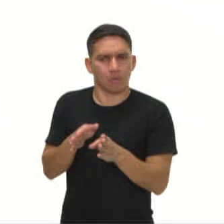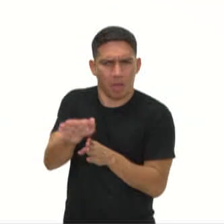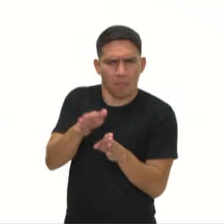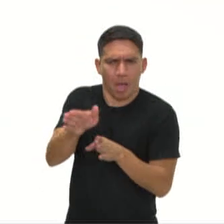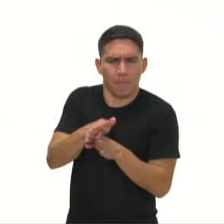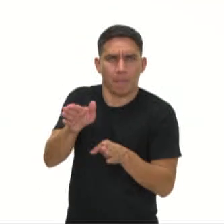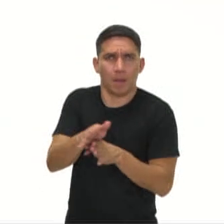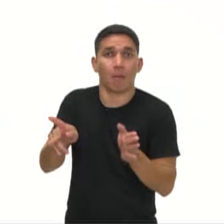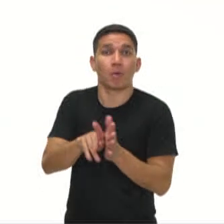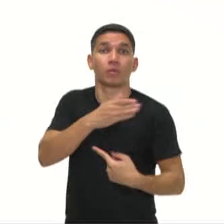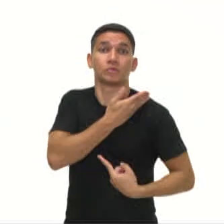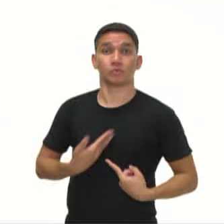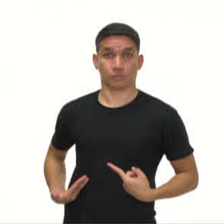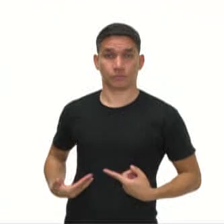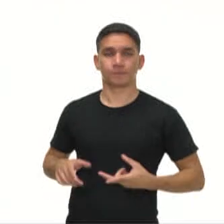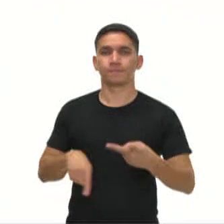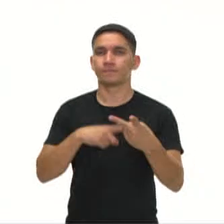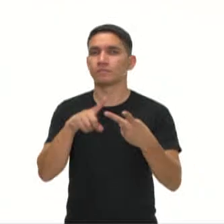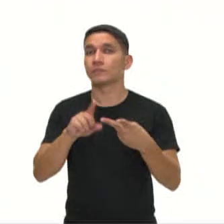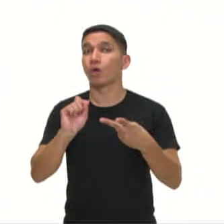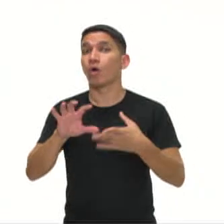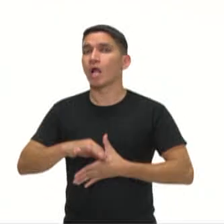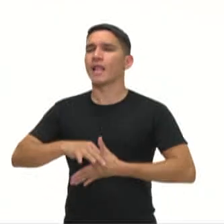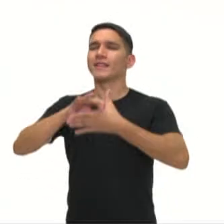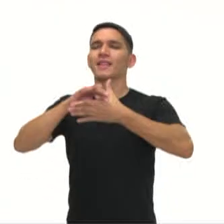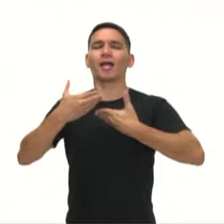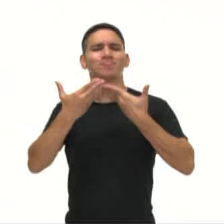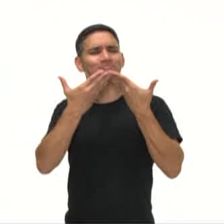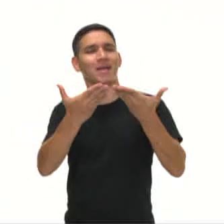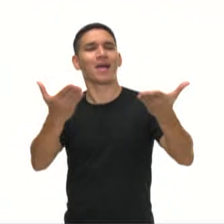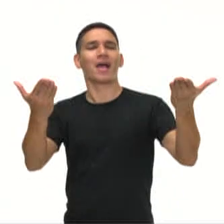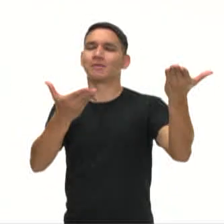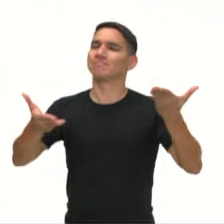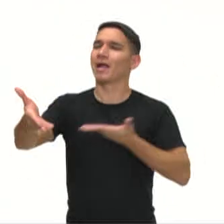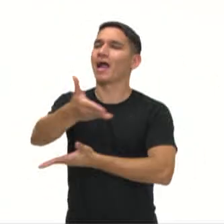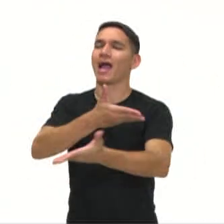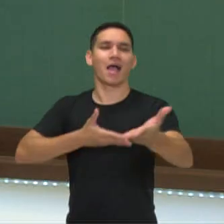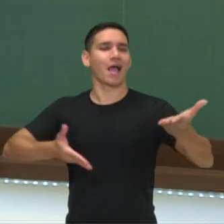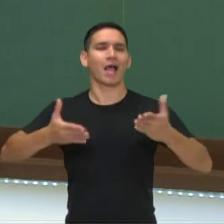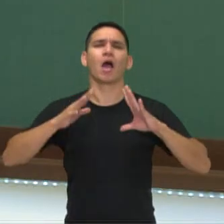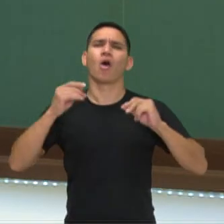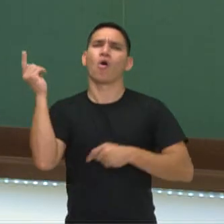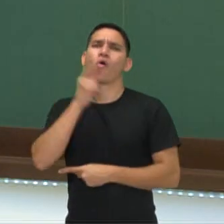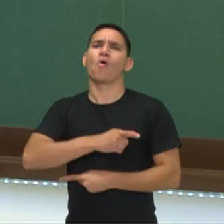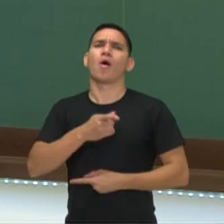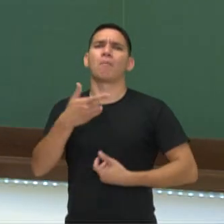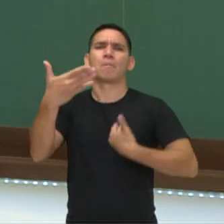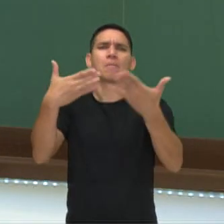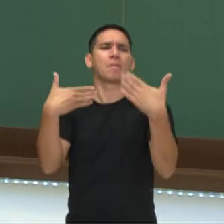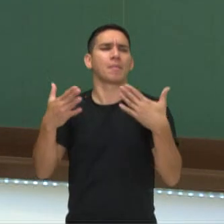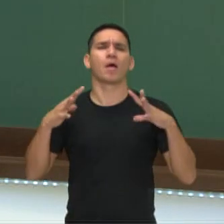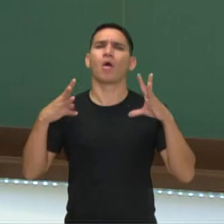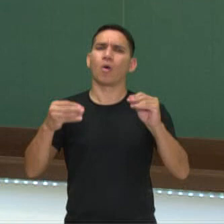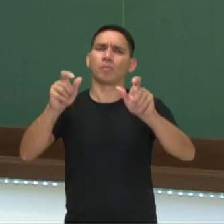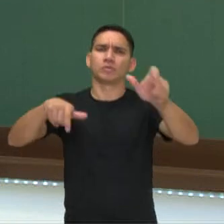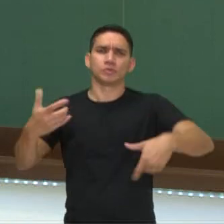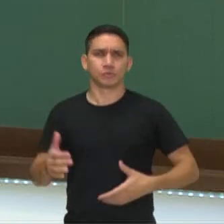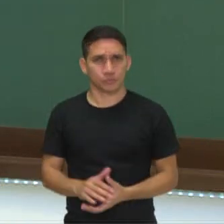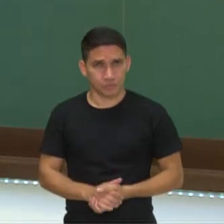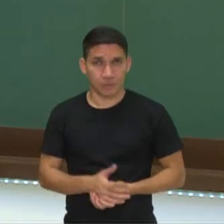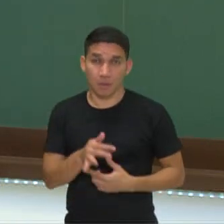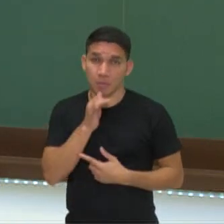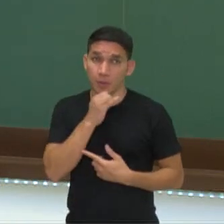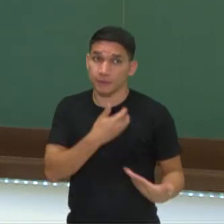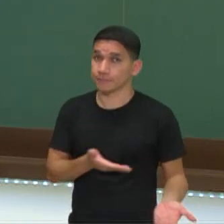orientada pelo governo. Líder carismático que consegue falar com o povo e atrair a atenção do povo. Como, por exemplo,